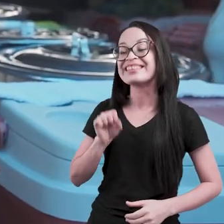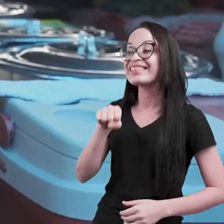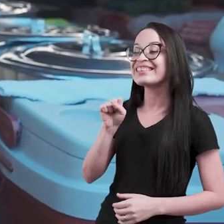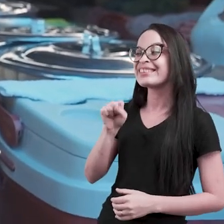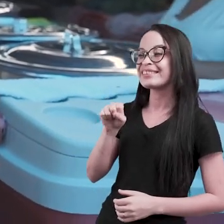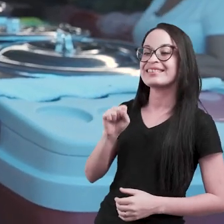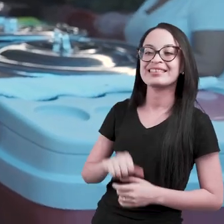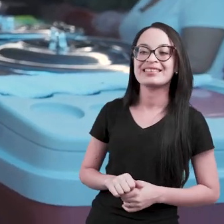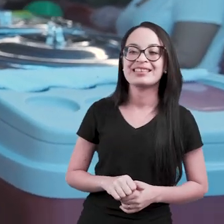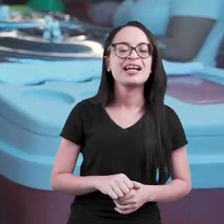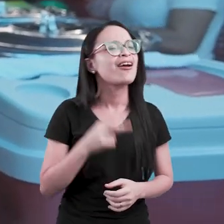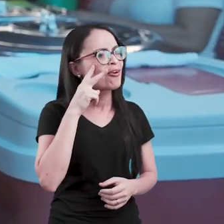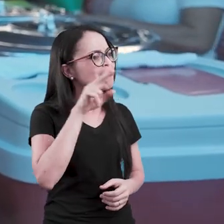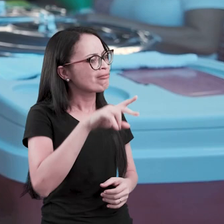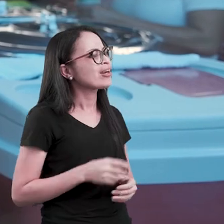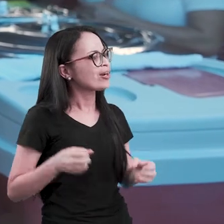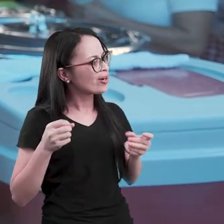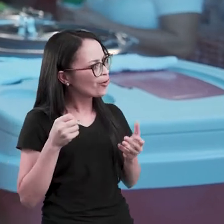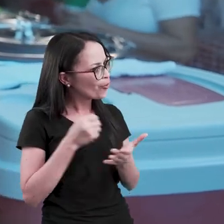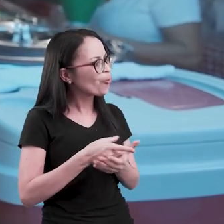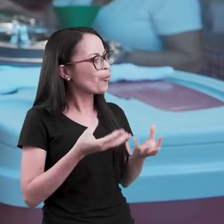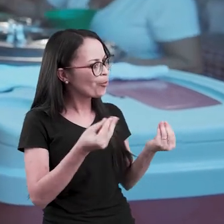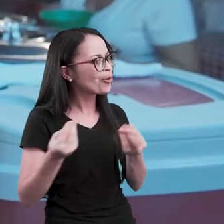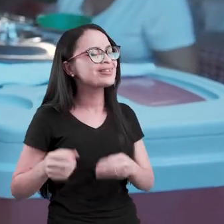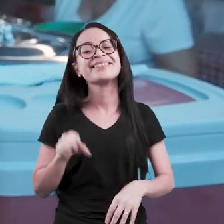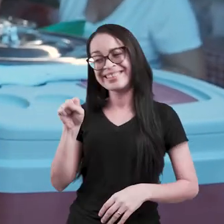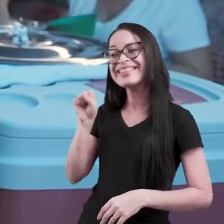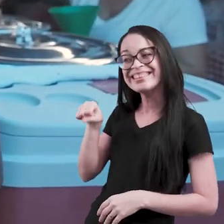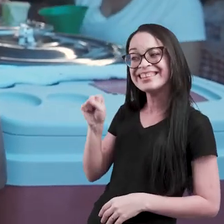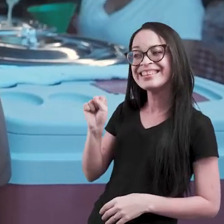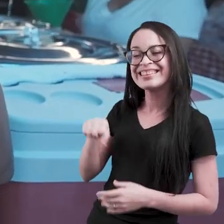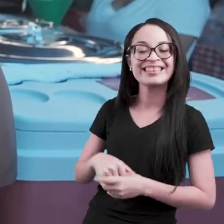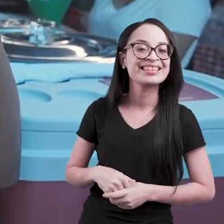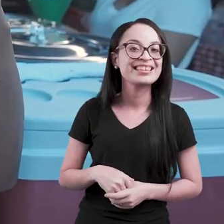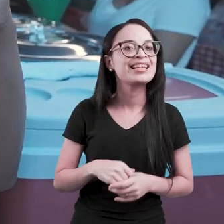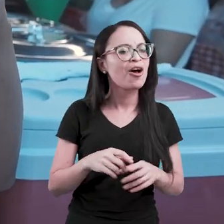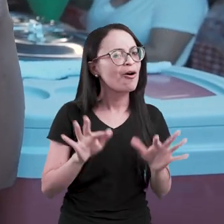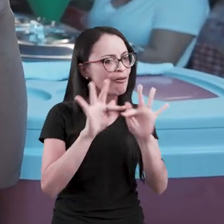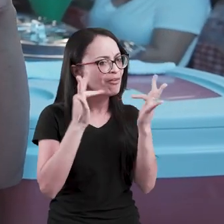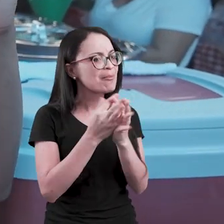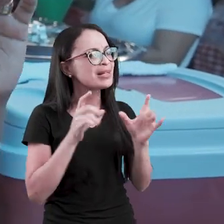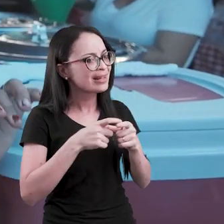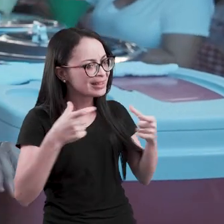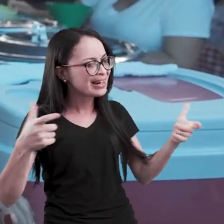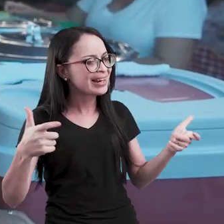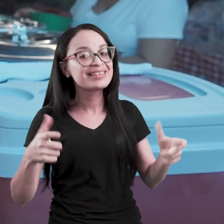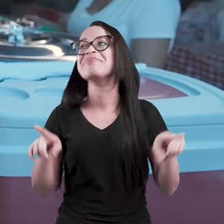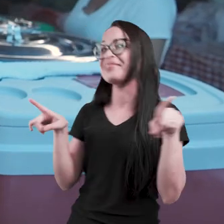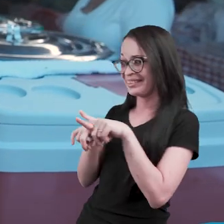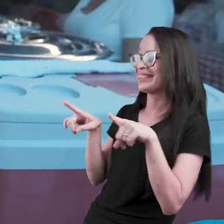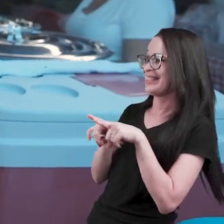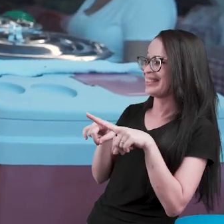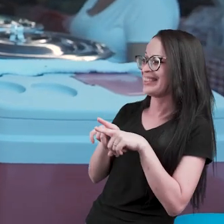Quantas tamanhas? Cinco. A senhora compra cinco tamanhas aqui? Sim. Eu vi que a senhora comprou um bocado, hein? Sim, sim. Então a família é grande e gosta de pamonha, hein?